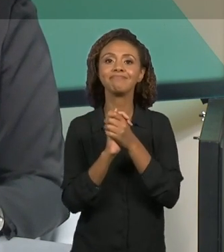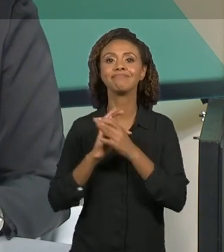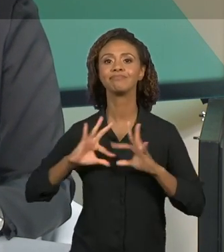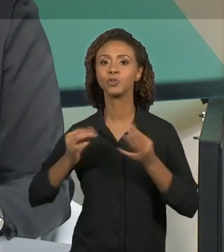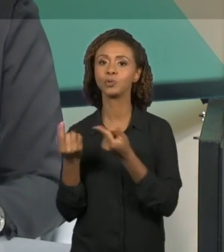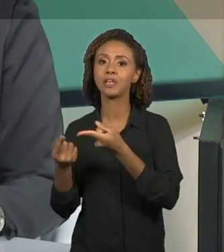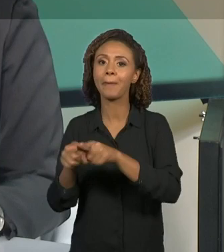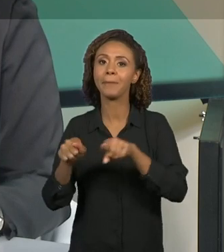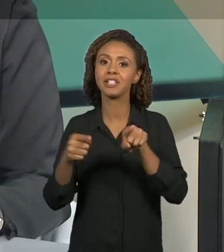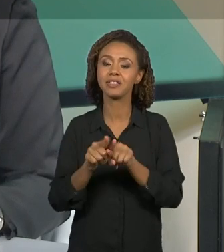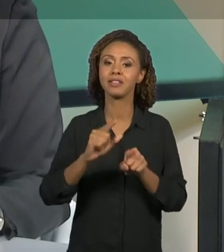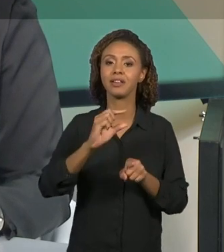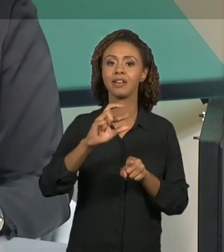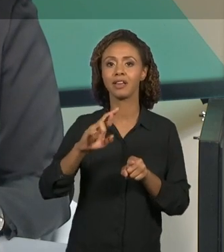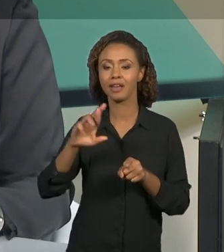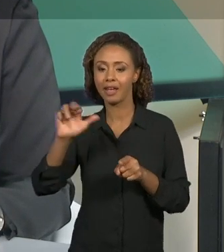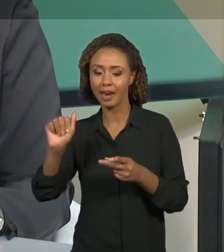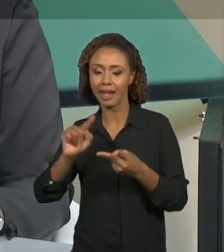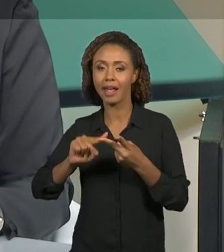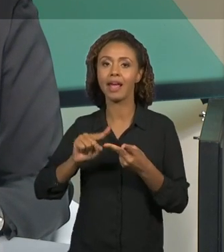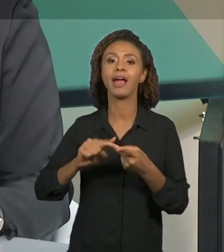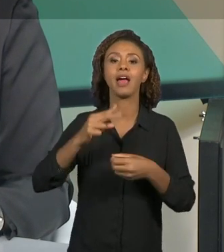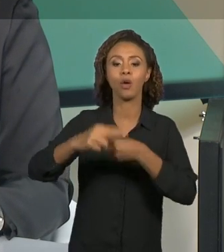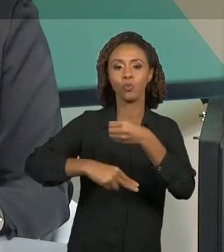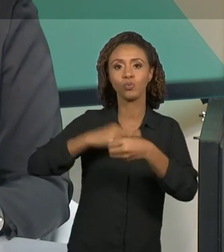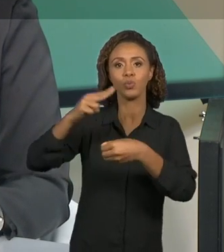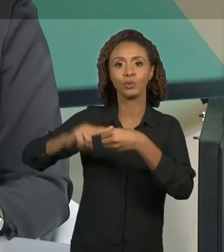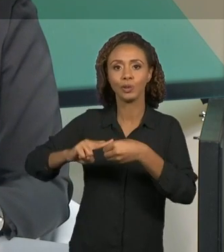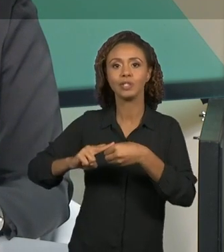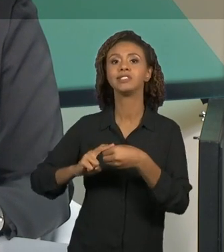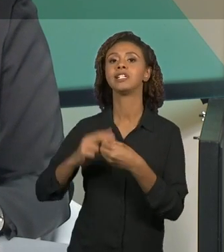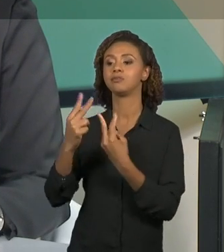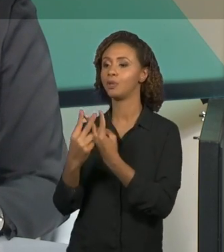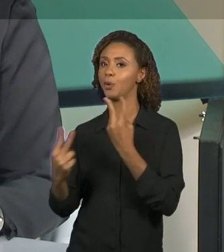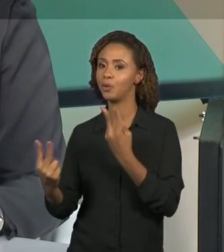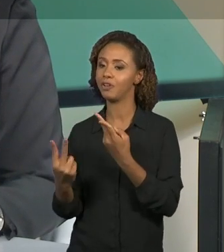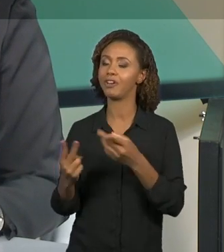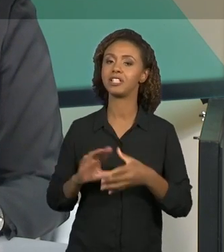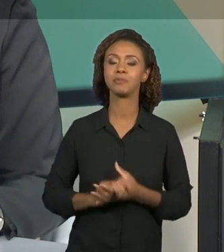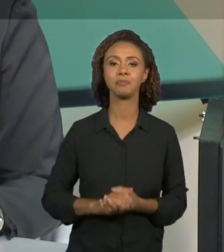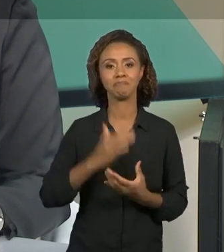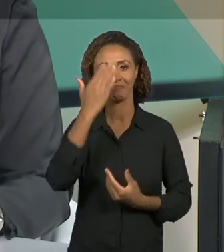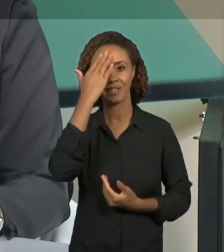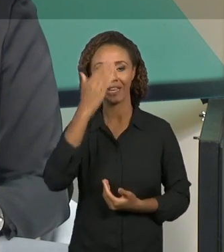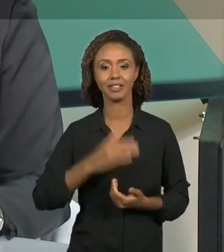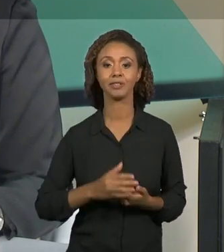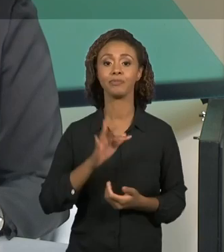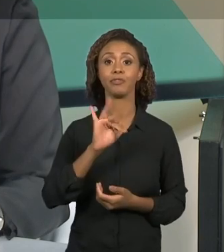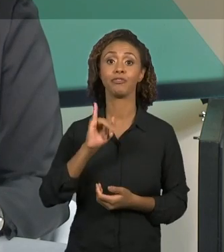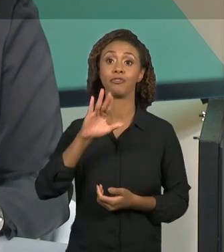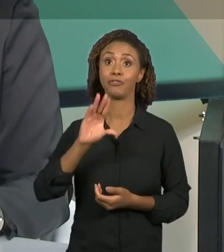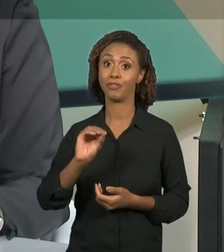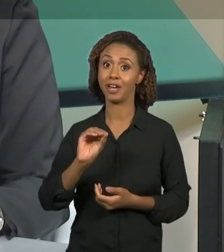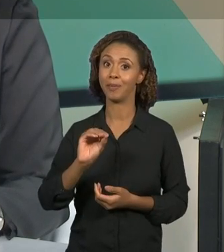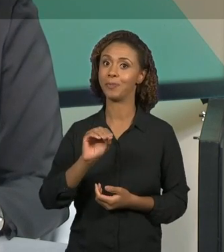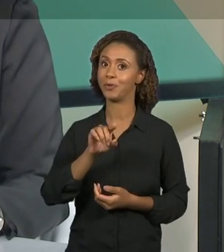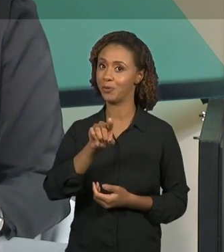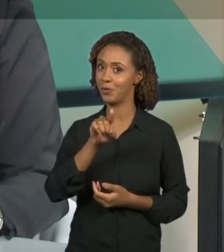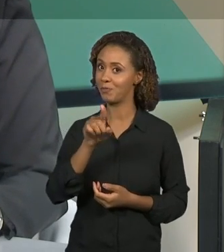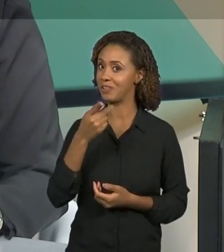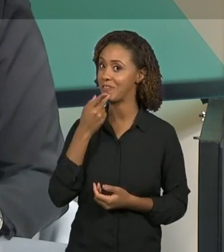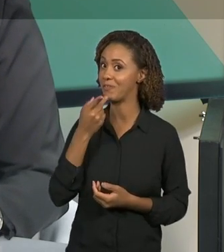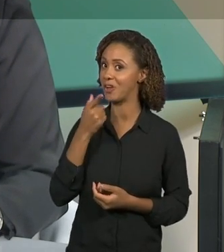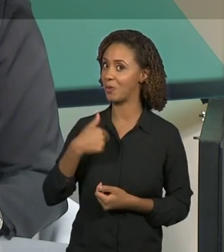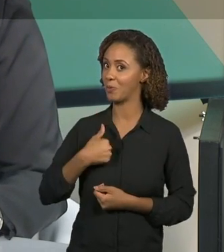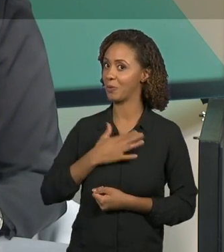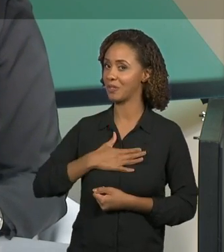iniciativa crea unesp univesp muito obrigada fábio reis ok fábio gostei da sua